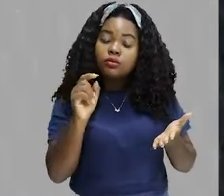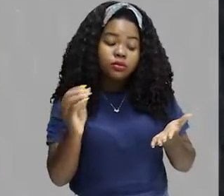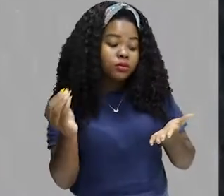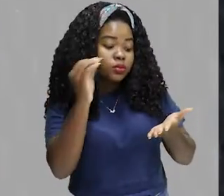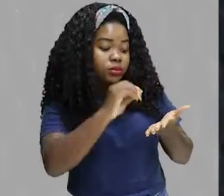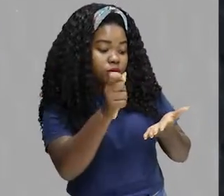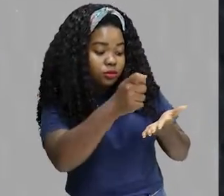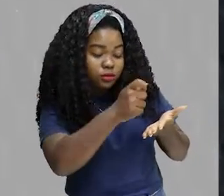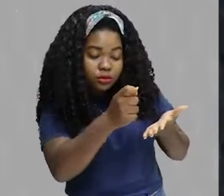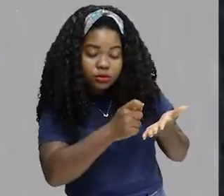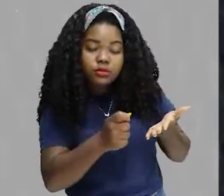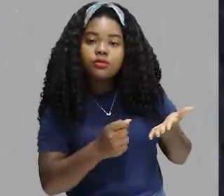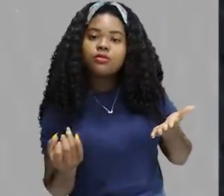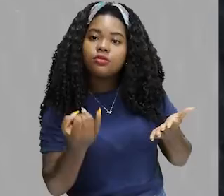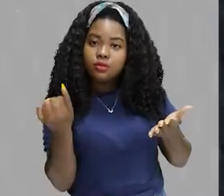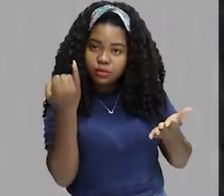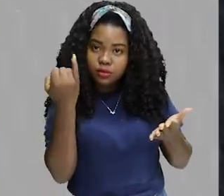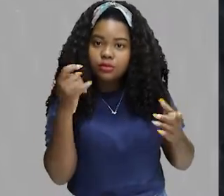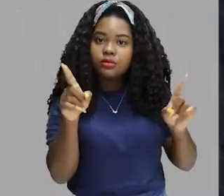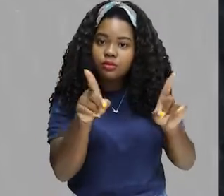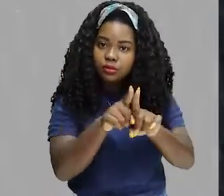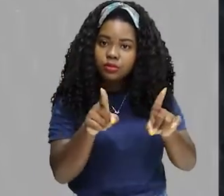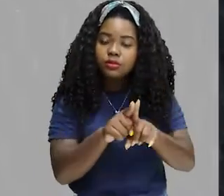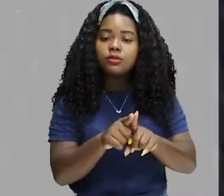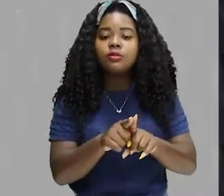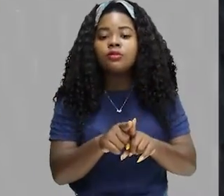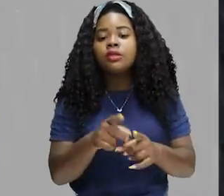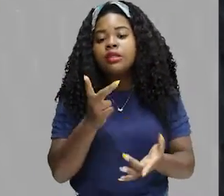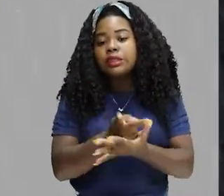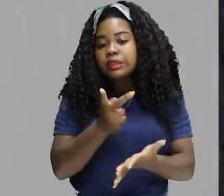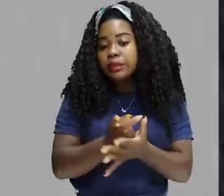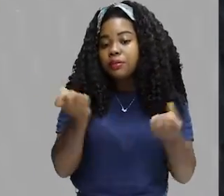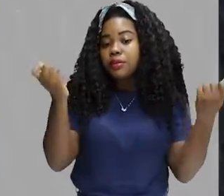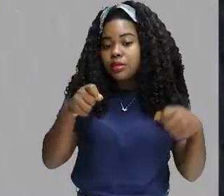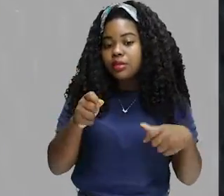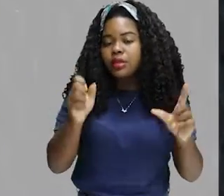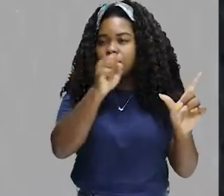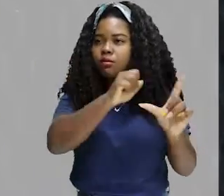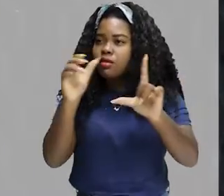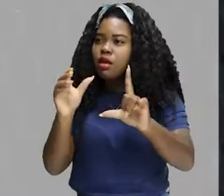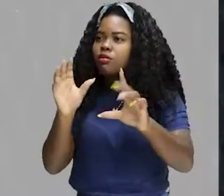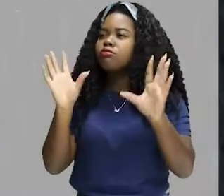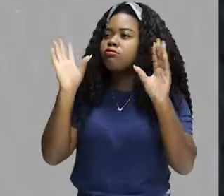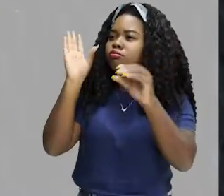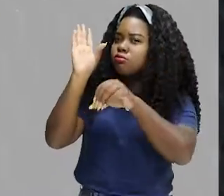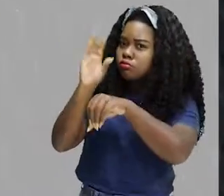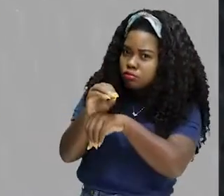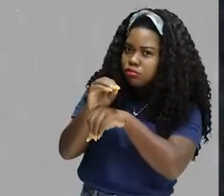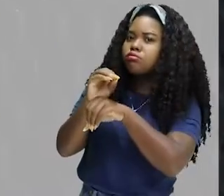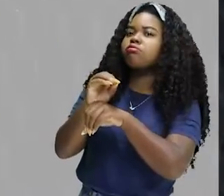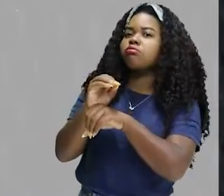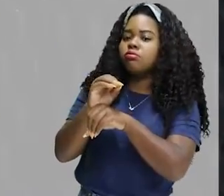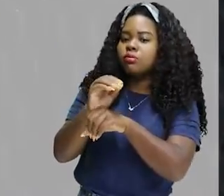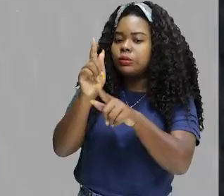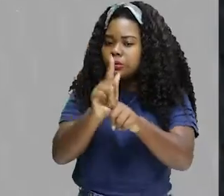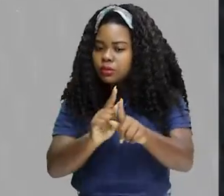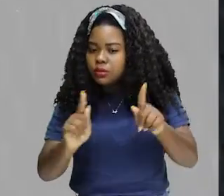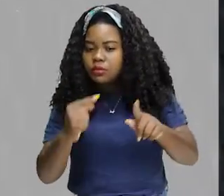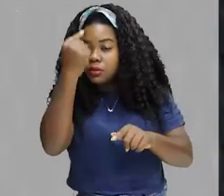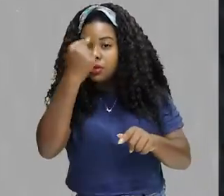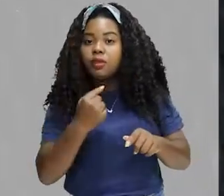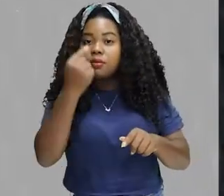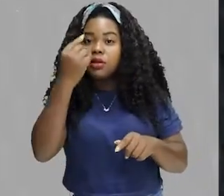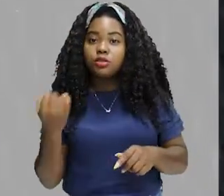e sempre que for possível, faça o print da tela, daquela imagem, figura, tabela, para